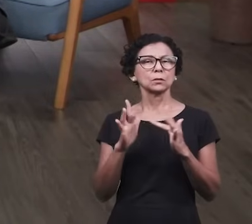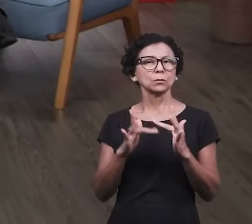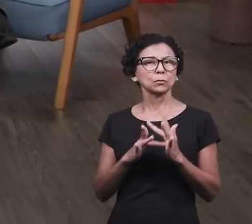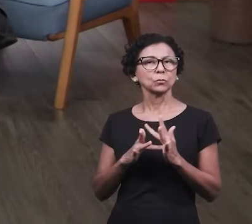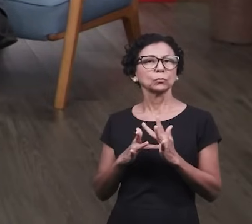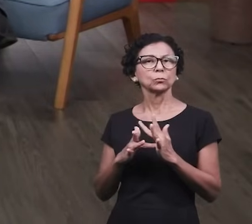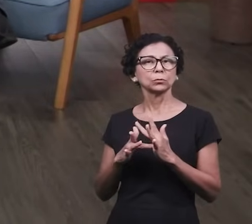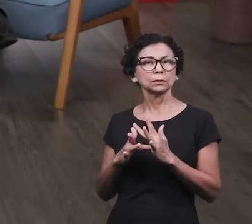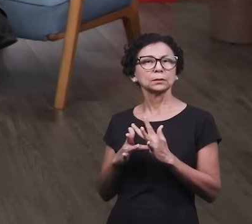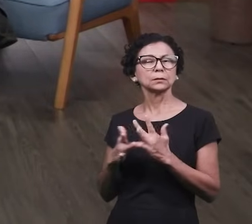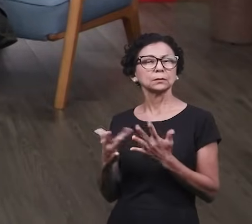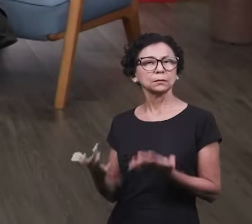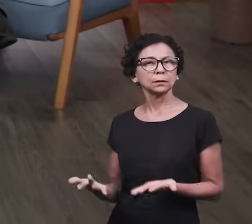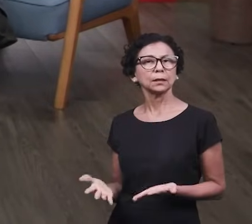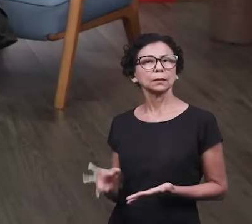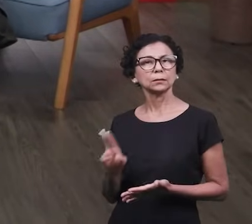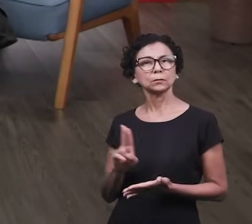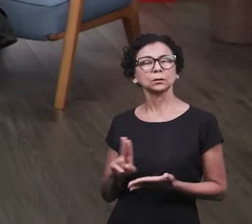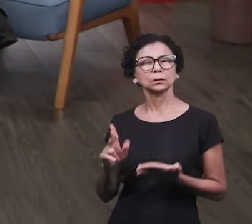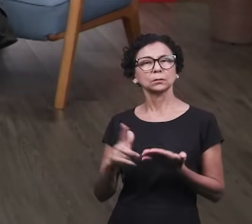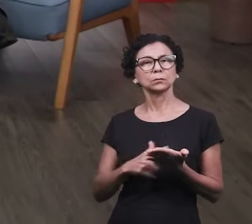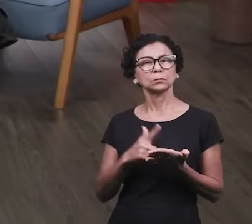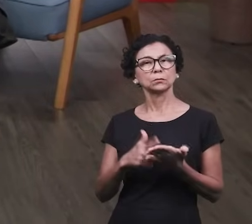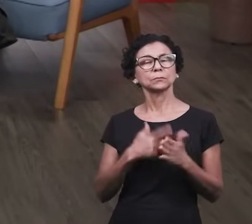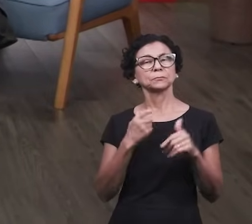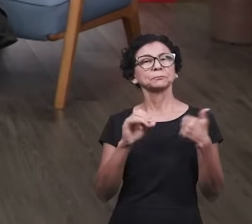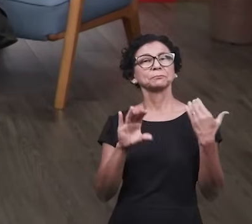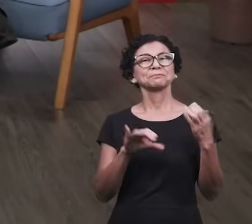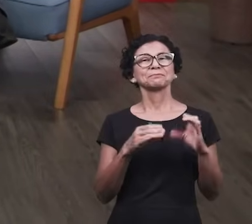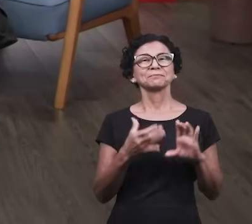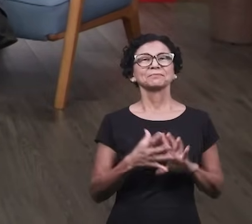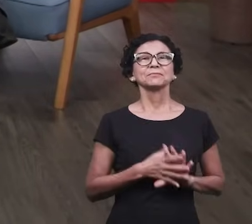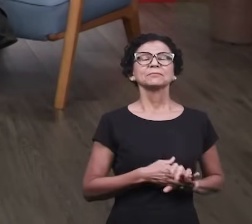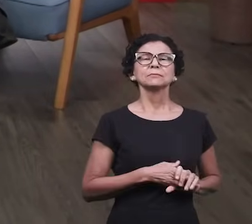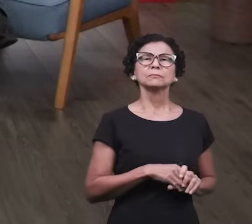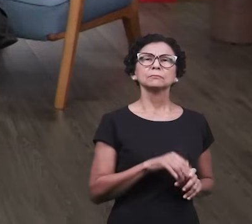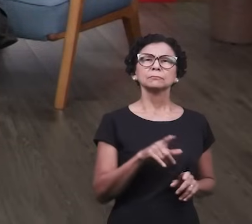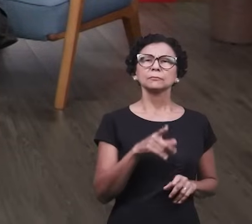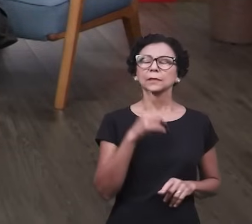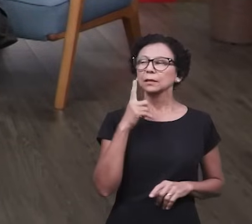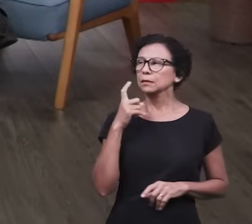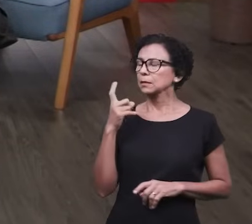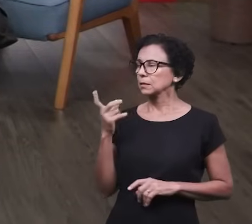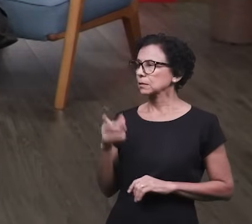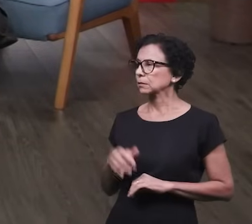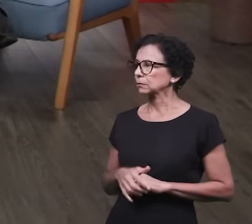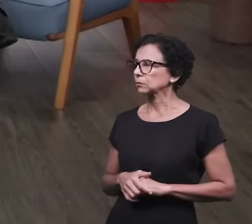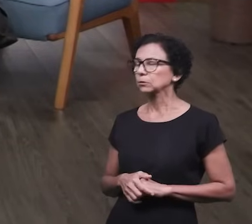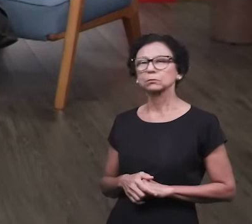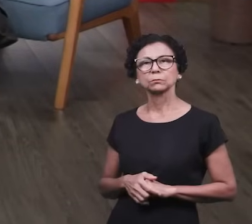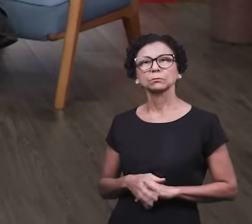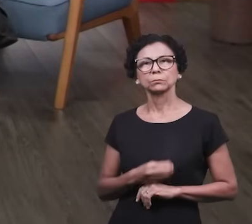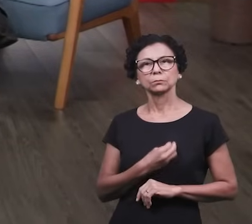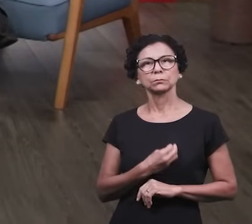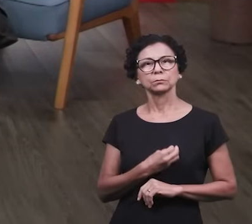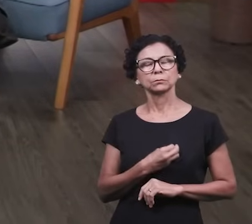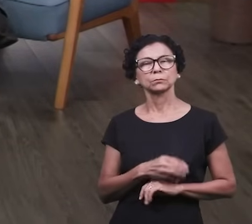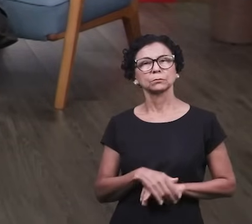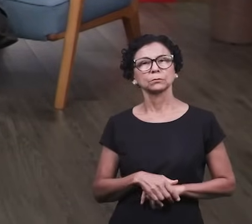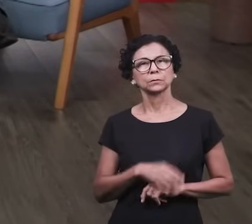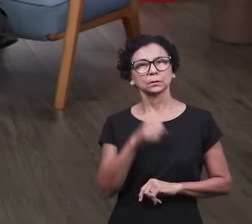igreja, usando principalmente o livro de Cantares. Glória a Eu Jesus. também achei muito interessante essa participação,